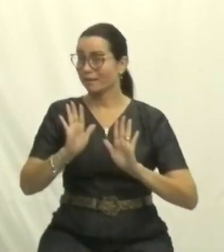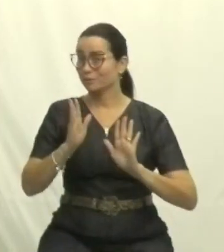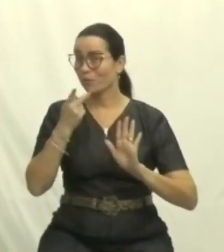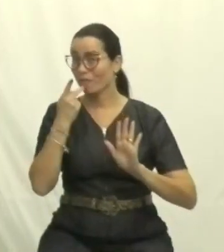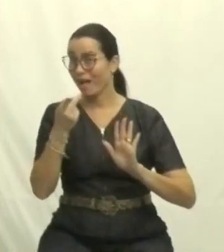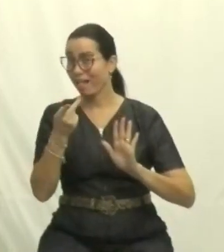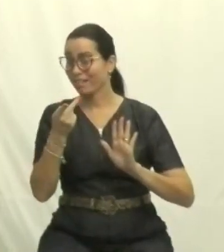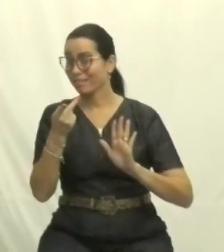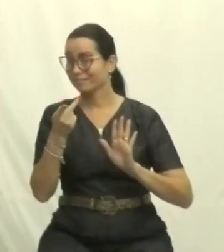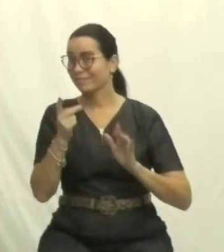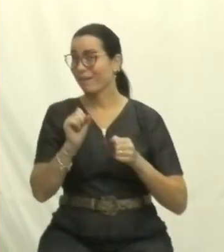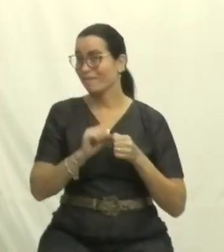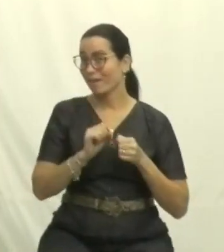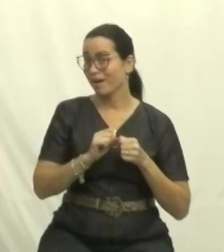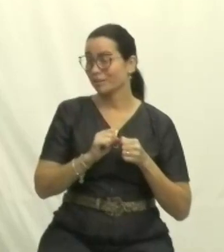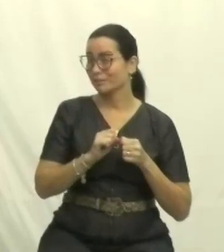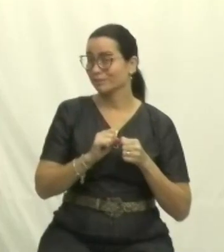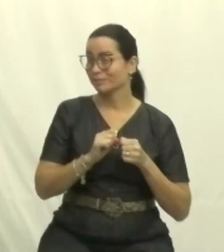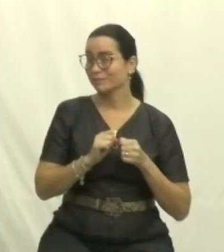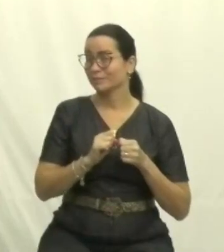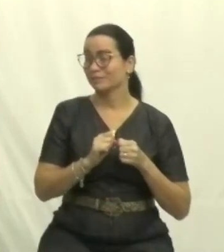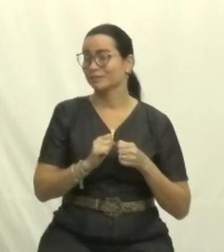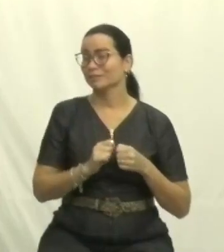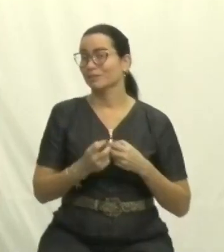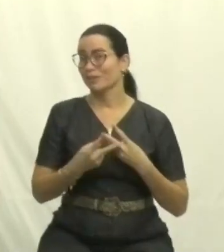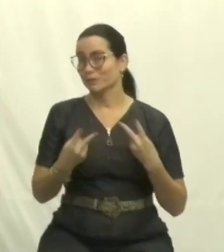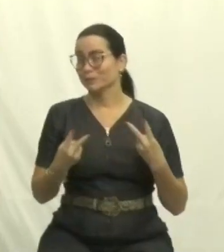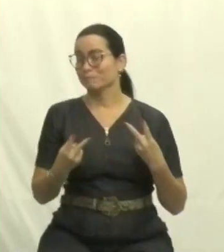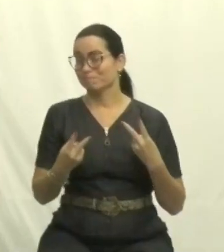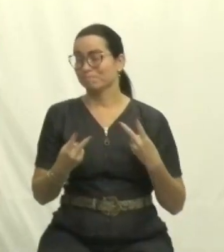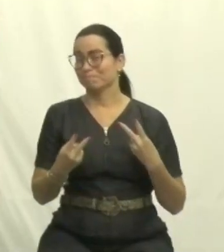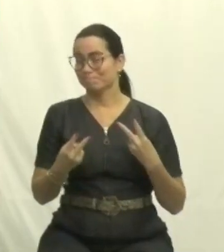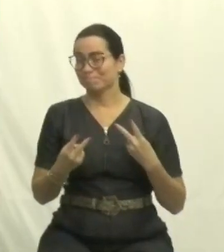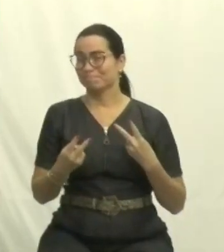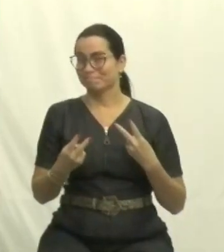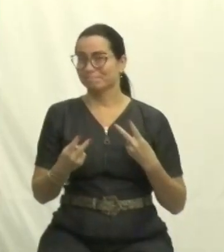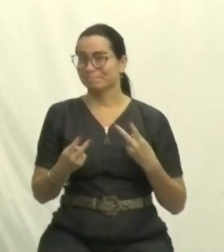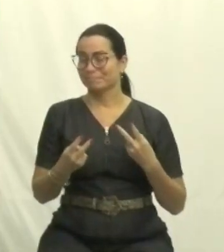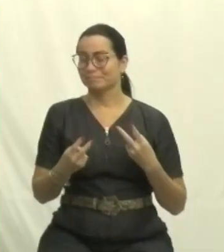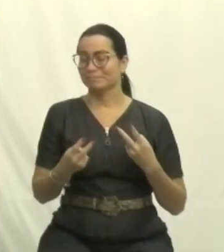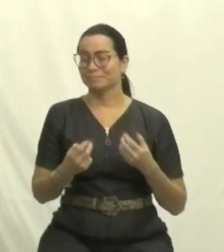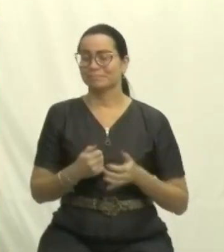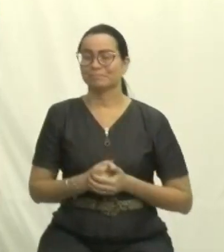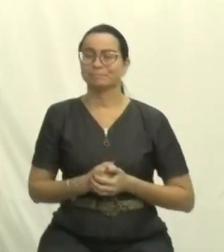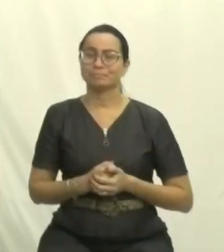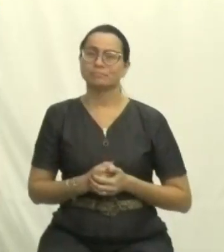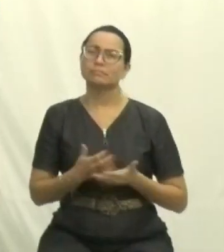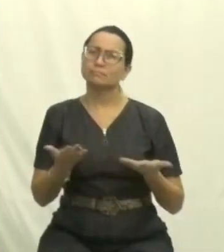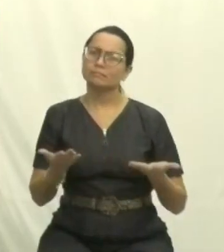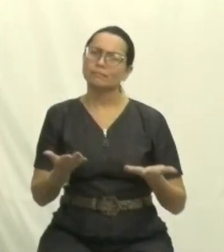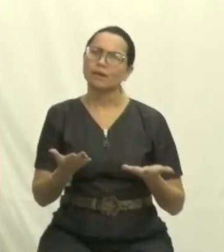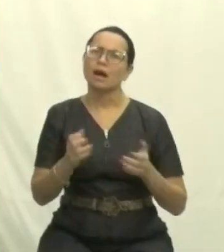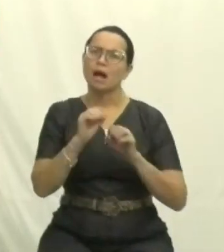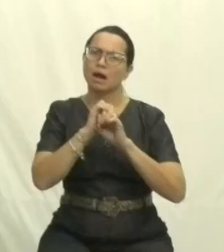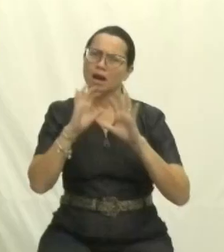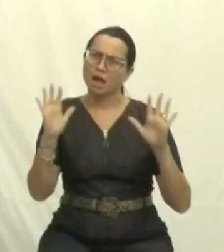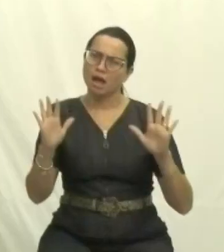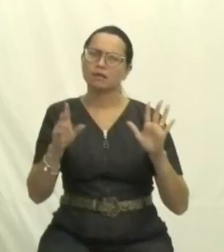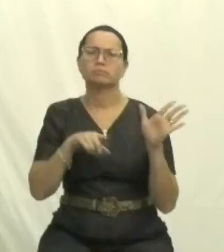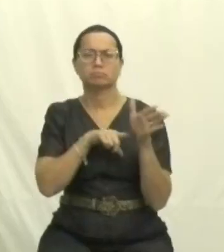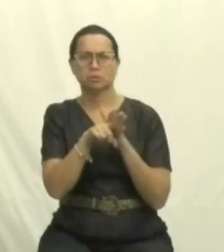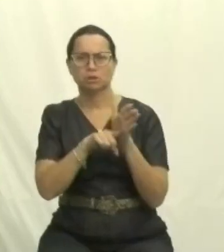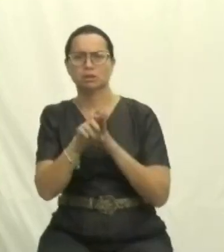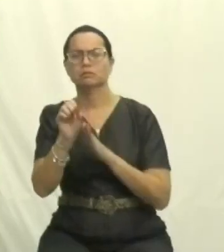o que a gente faz, com as situações que são colocadas também. Claro, já sendo investigado, aguardando